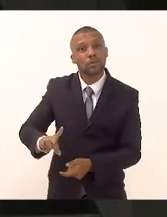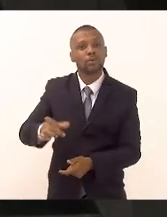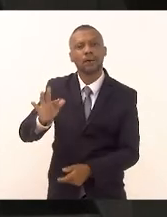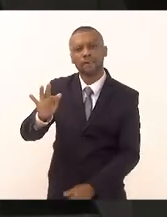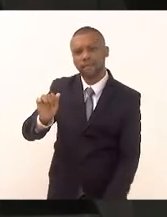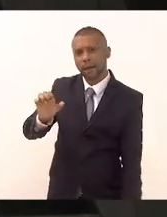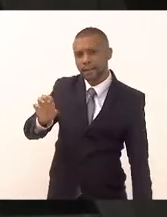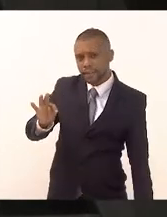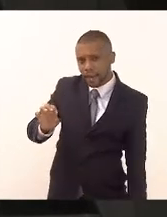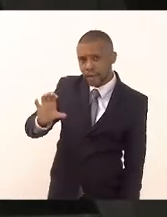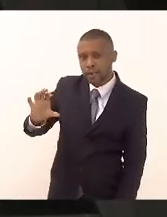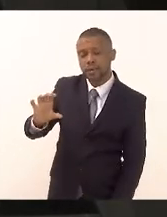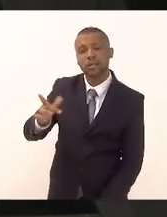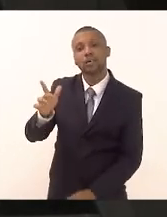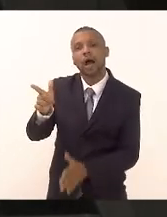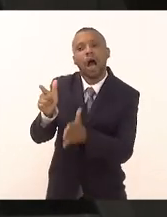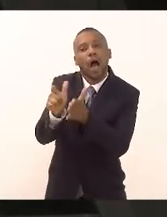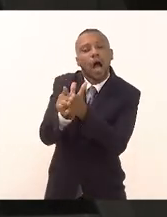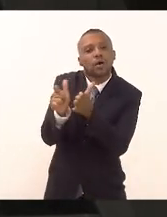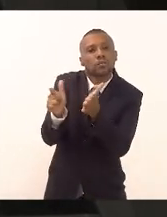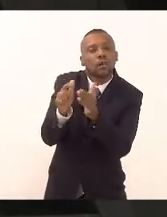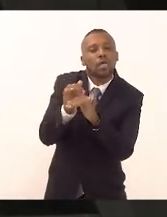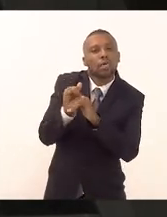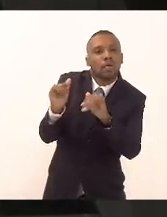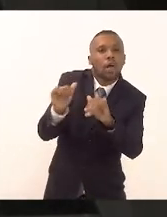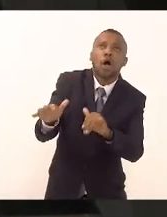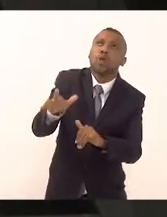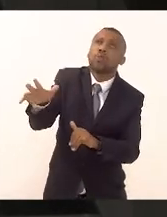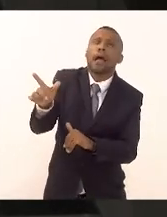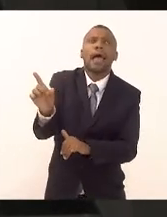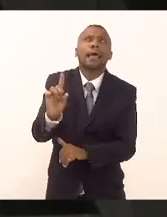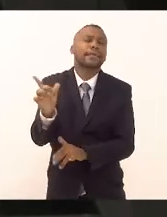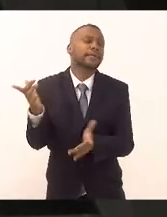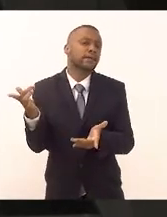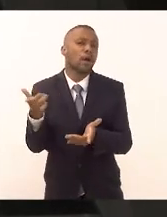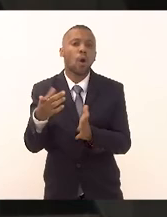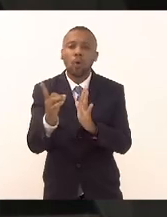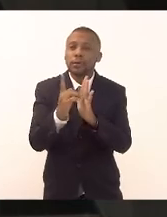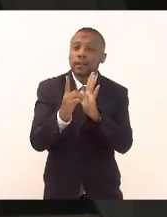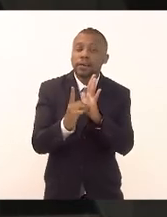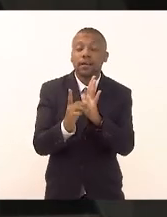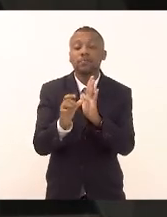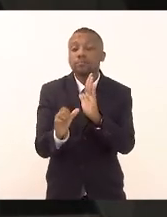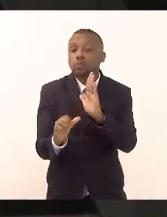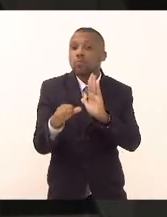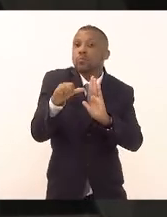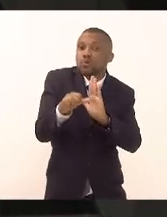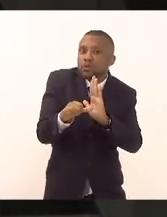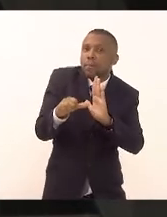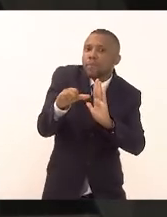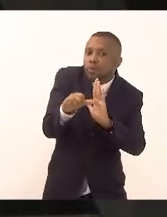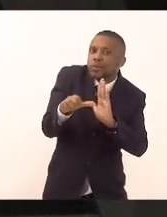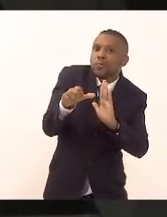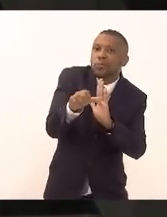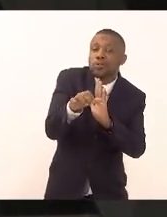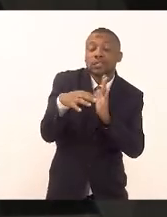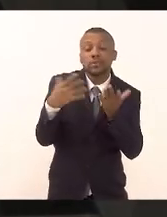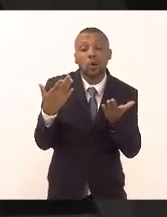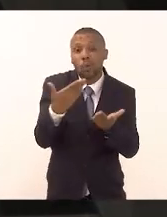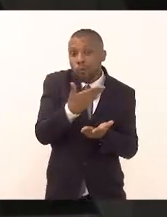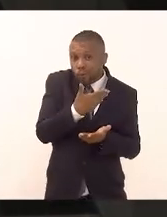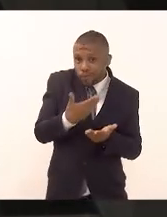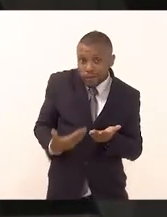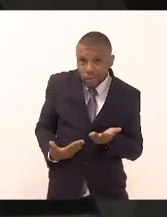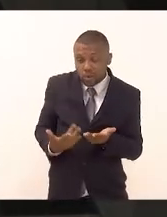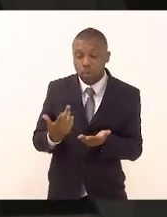uma nota dizendo que não é bem assim, é mais ou menos assim que o decreto vai ser mudado, ou seja, o governador não conversa nem por dentro